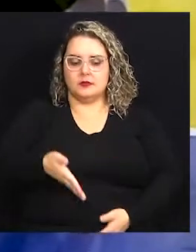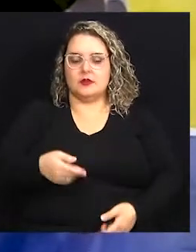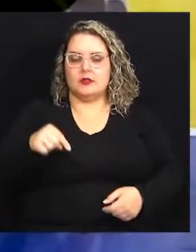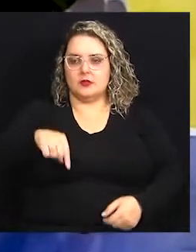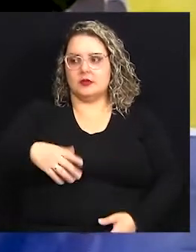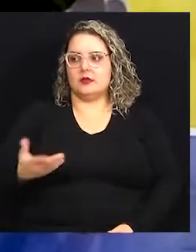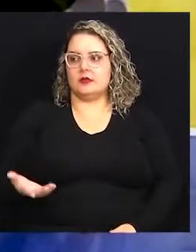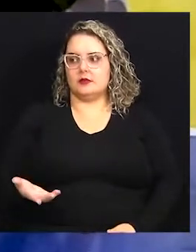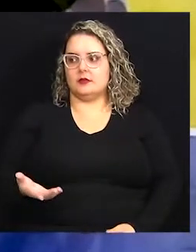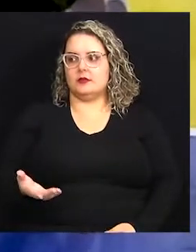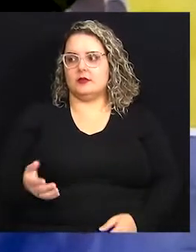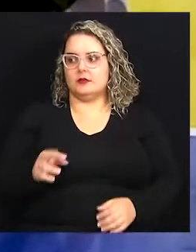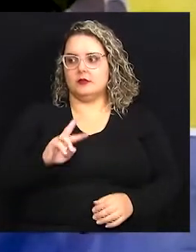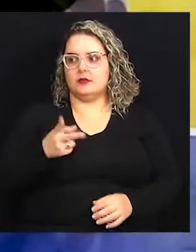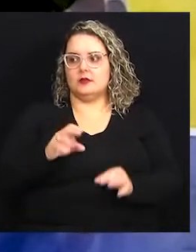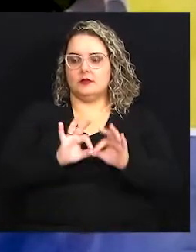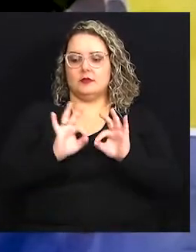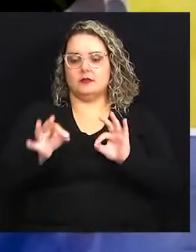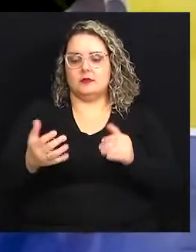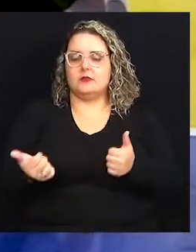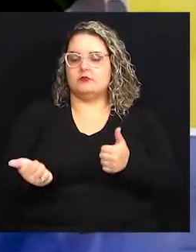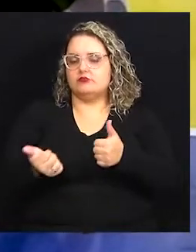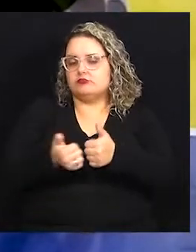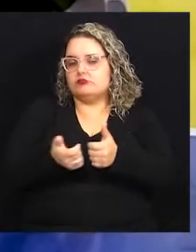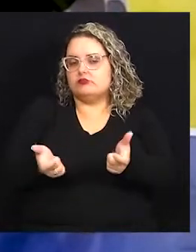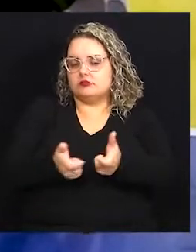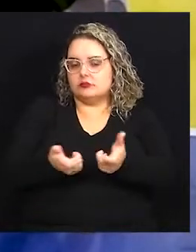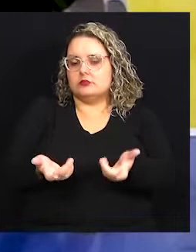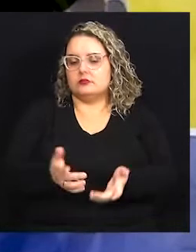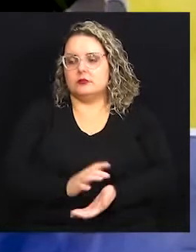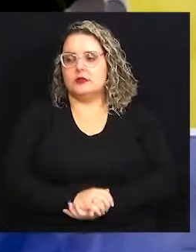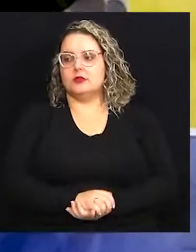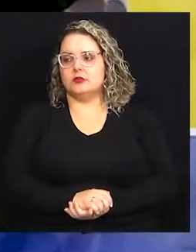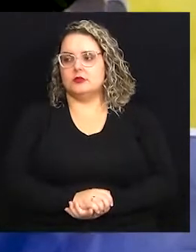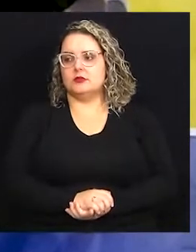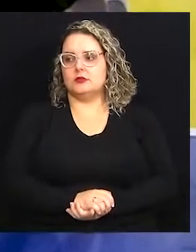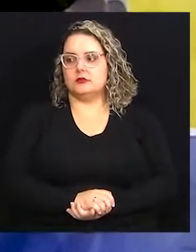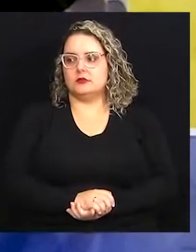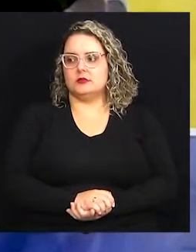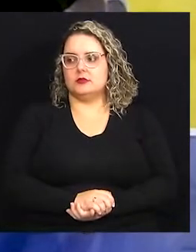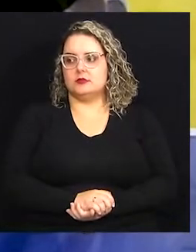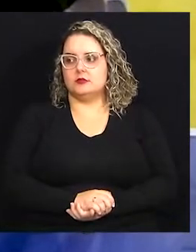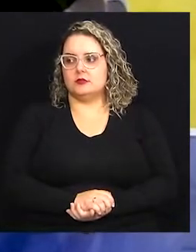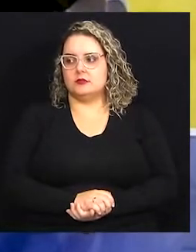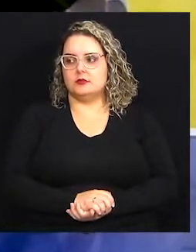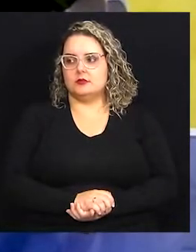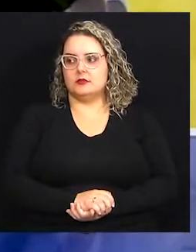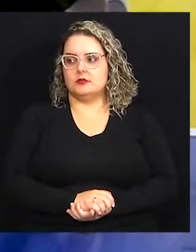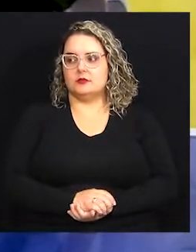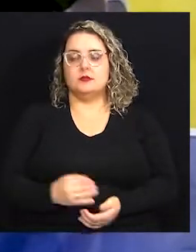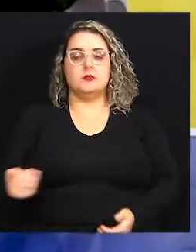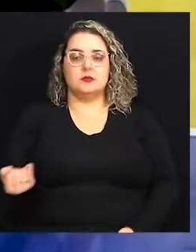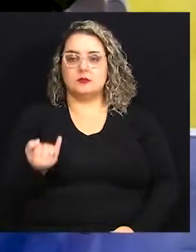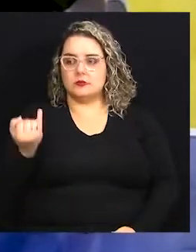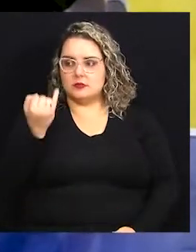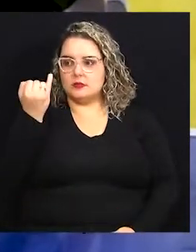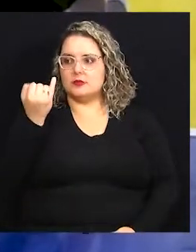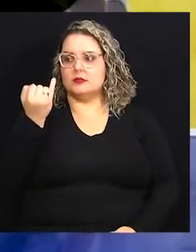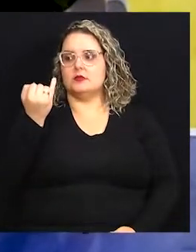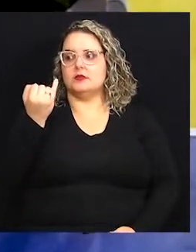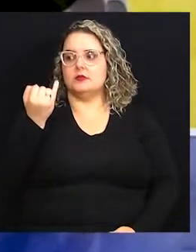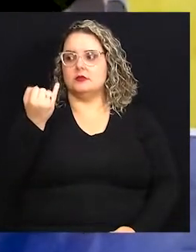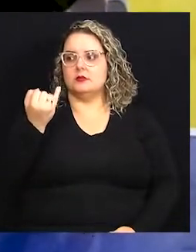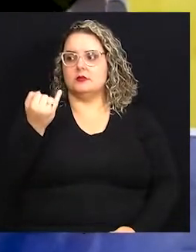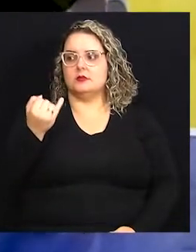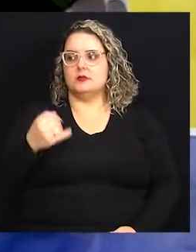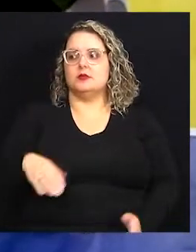assistente ela não foi muito longa, vamos dizer assim, ela foi um pouco mais curta, mas ela foi importantíssima